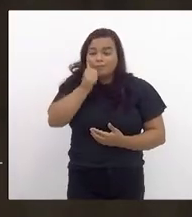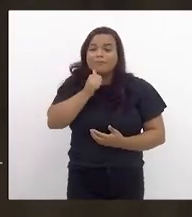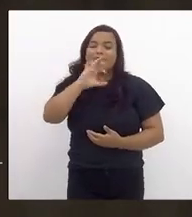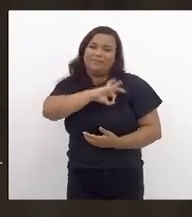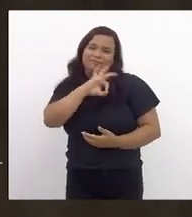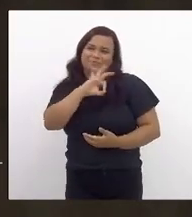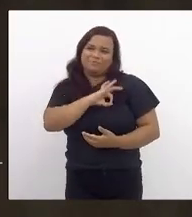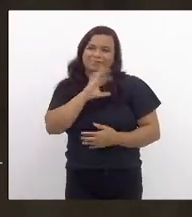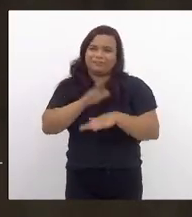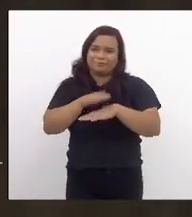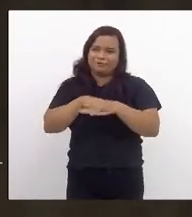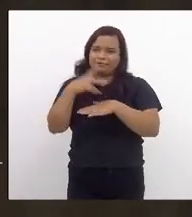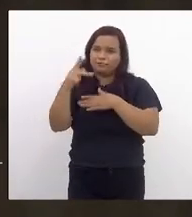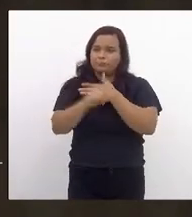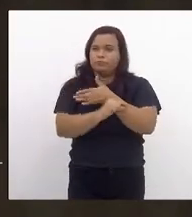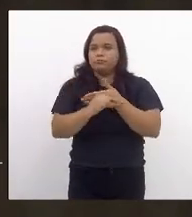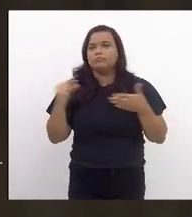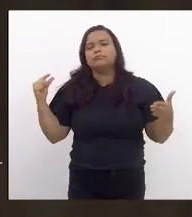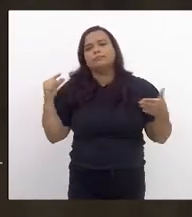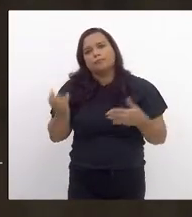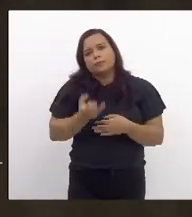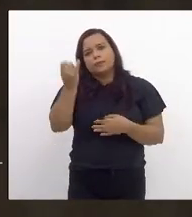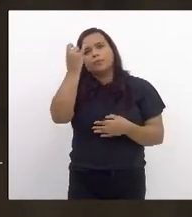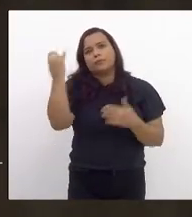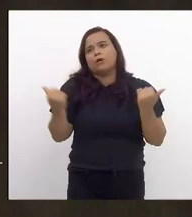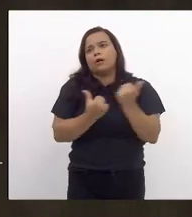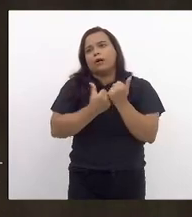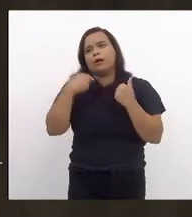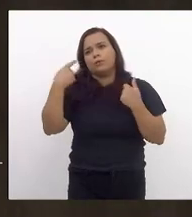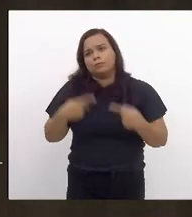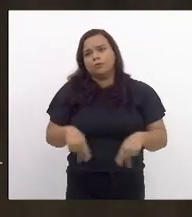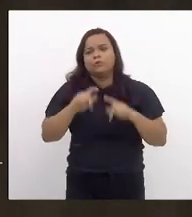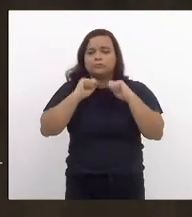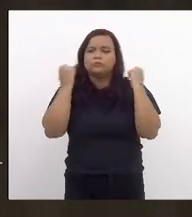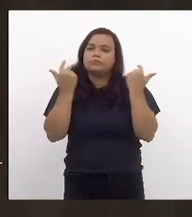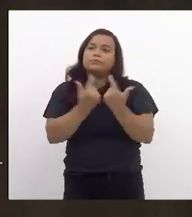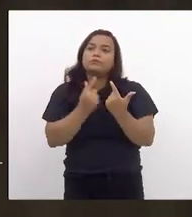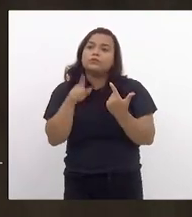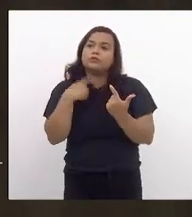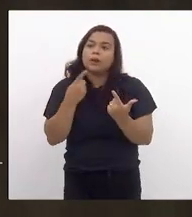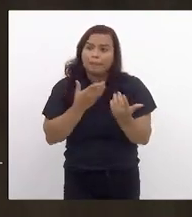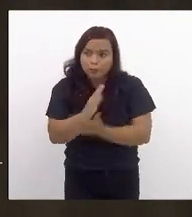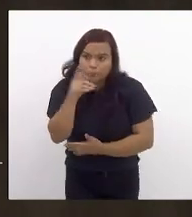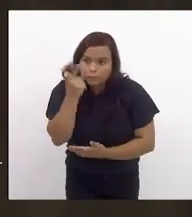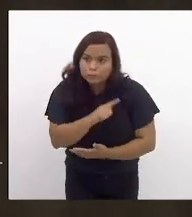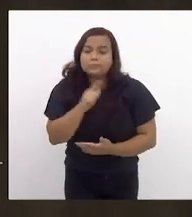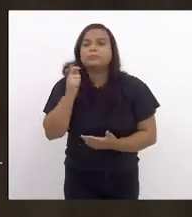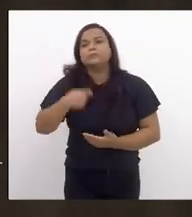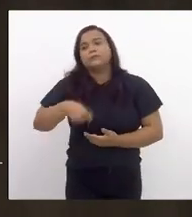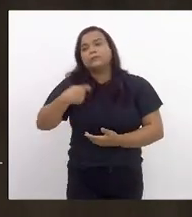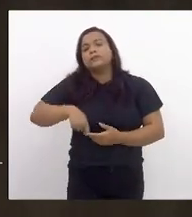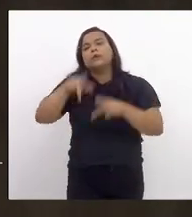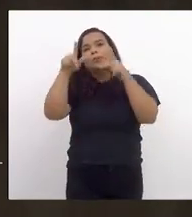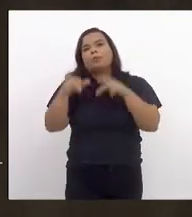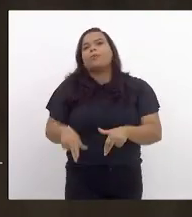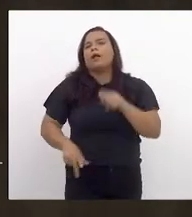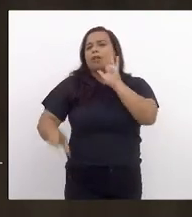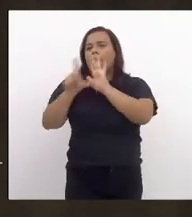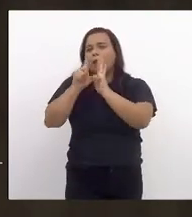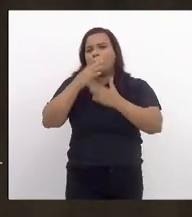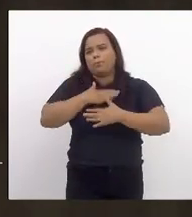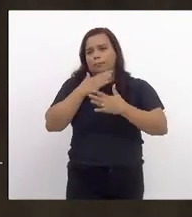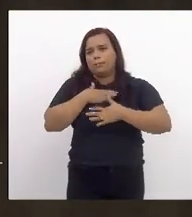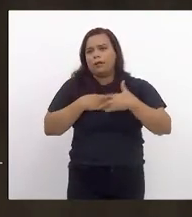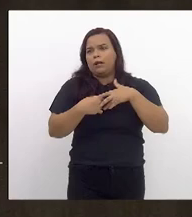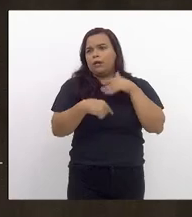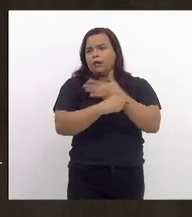Rocha, fundamental o apoio aqui da casa, maciço da casa, para que a gente possa aprovar, assim como uma lei de minha autoria